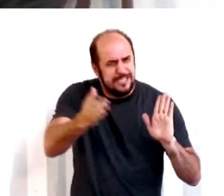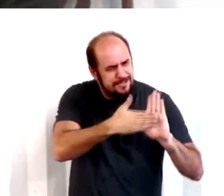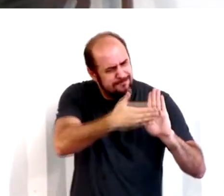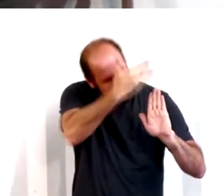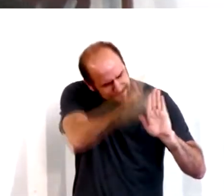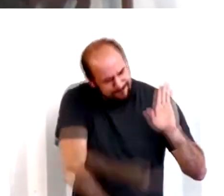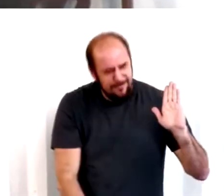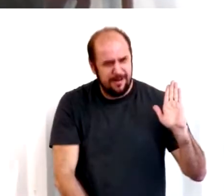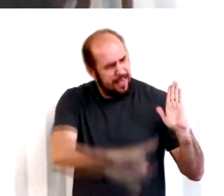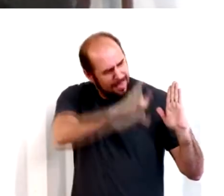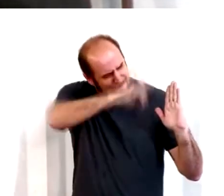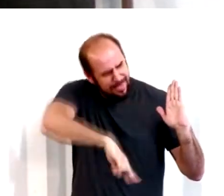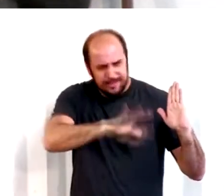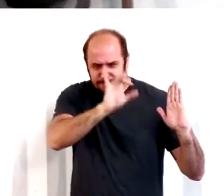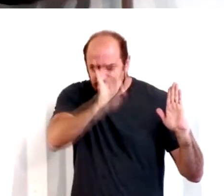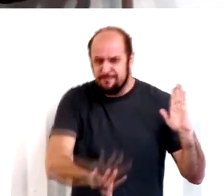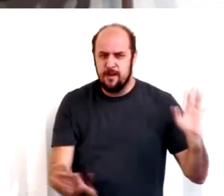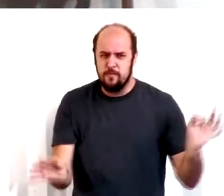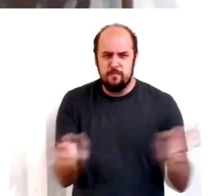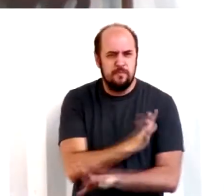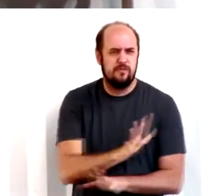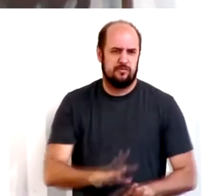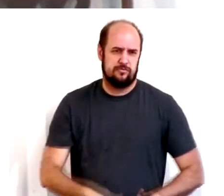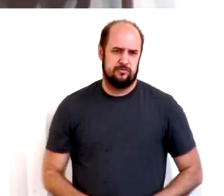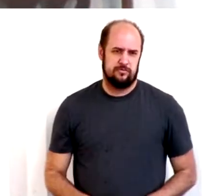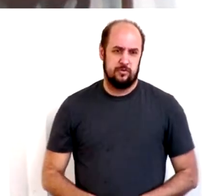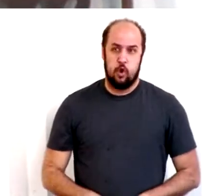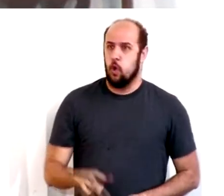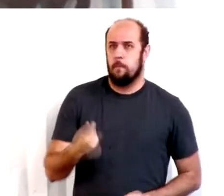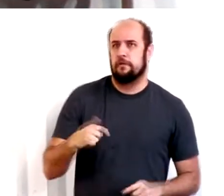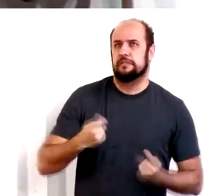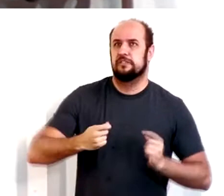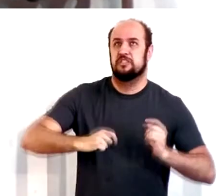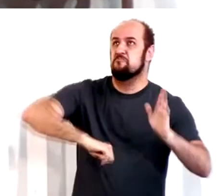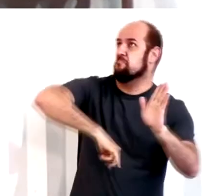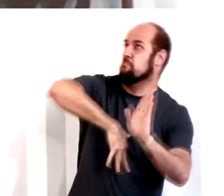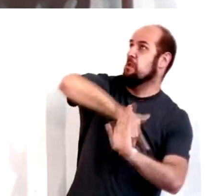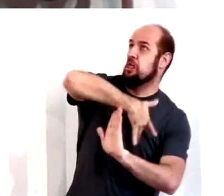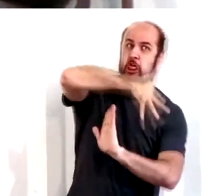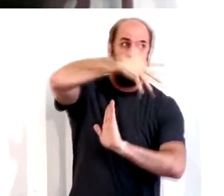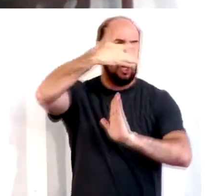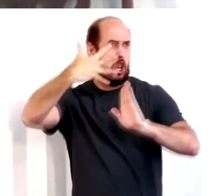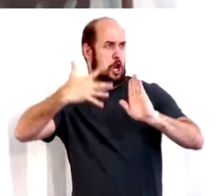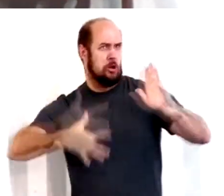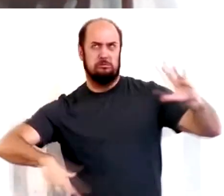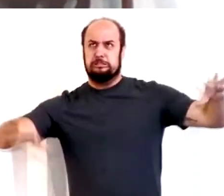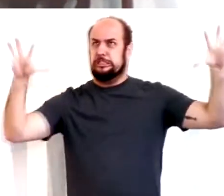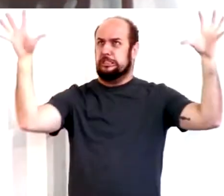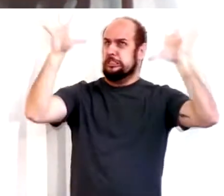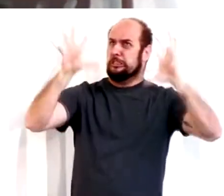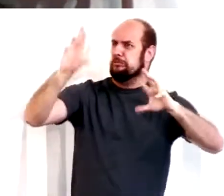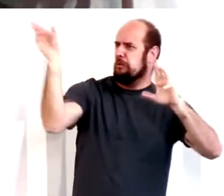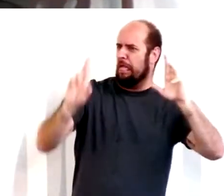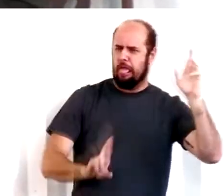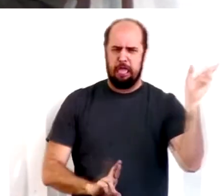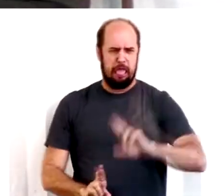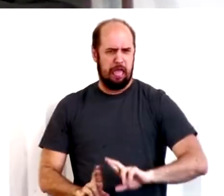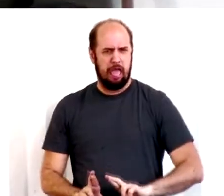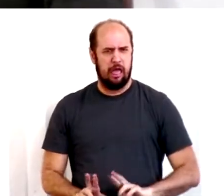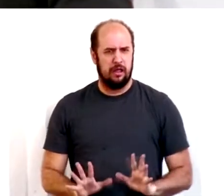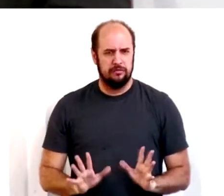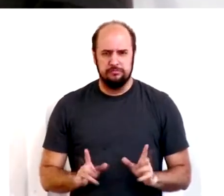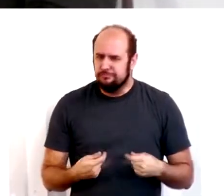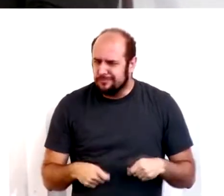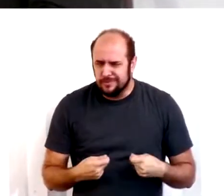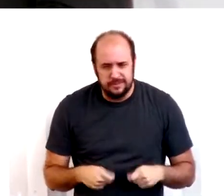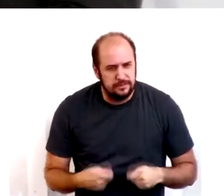Eu não vou ter de fato algo sobrenatural chegando a mim dizendo é isso ou aquilo, mas eu vou